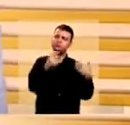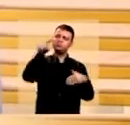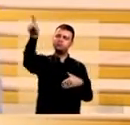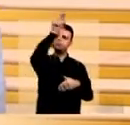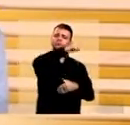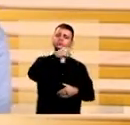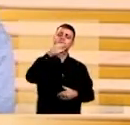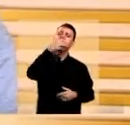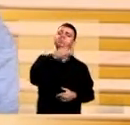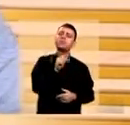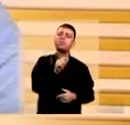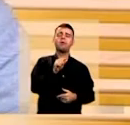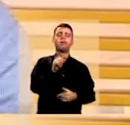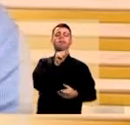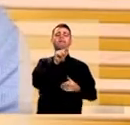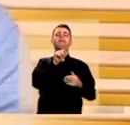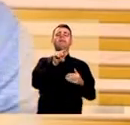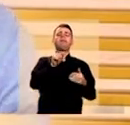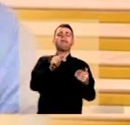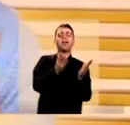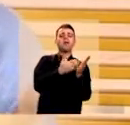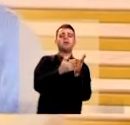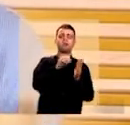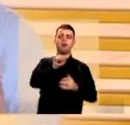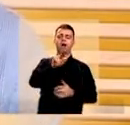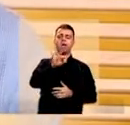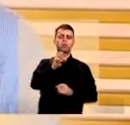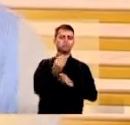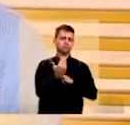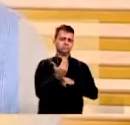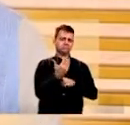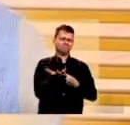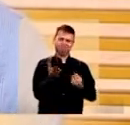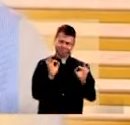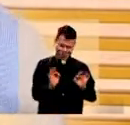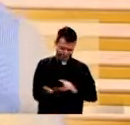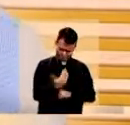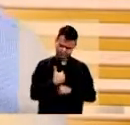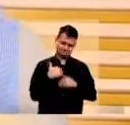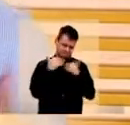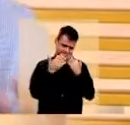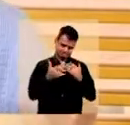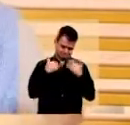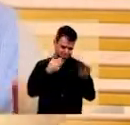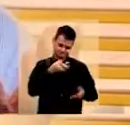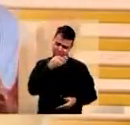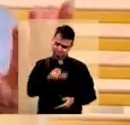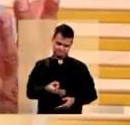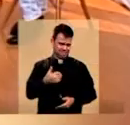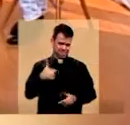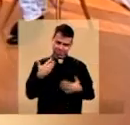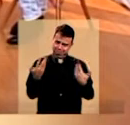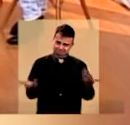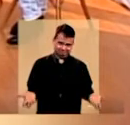de livros de autoajuda, né? Que, no meu modo de ver, não ajuda muito. Né? Mas ajuda o